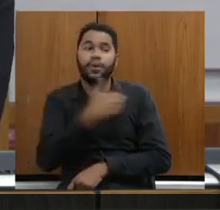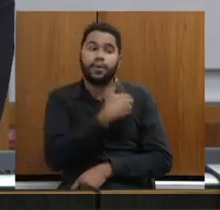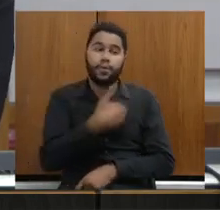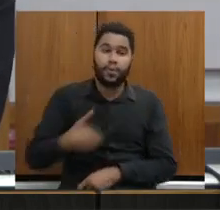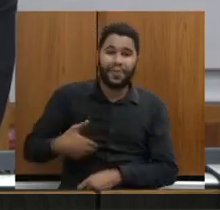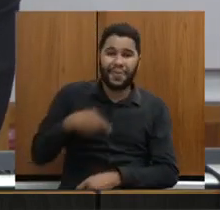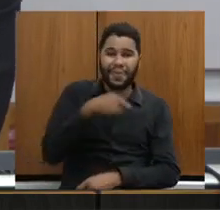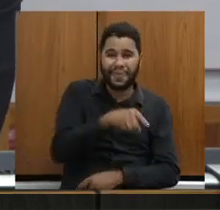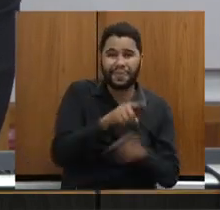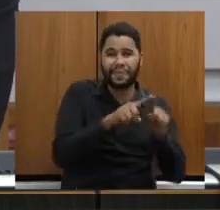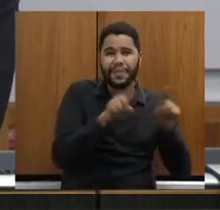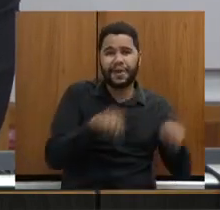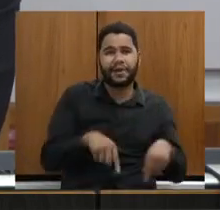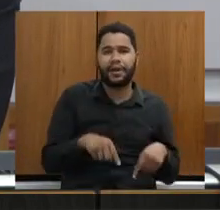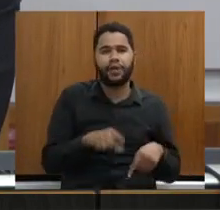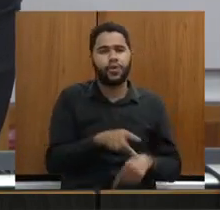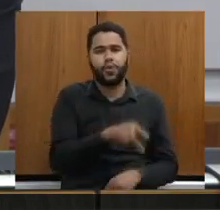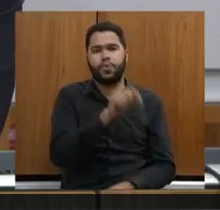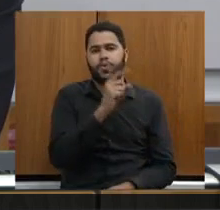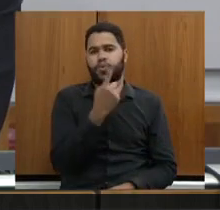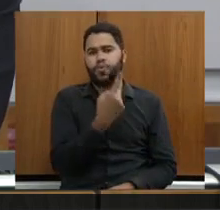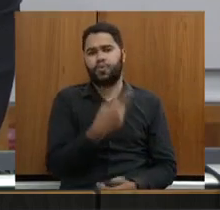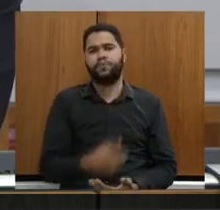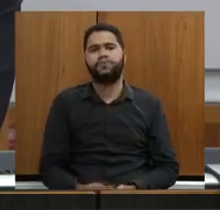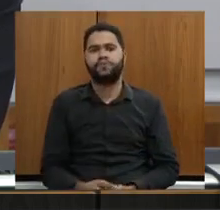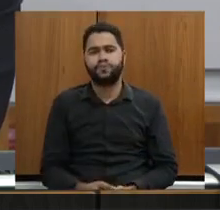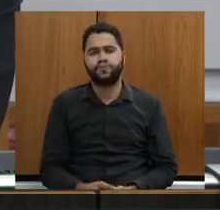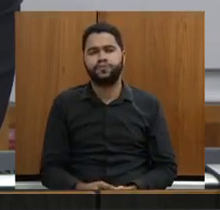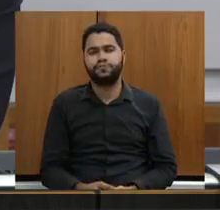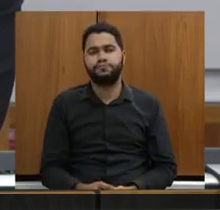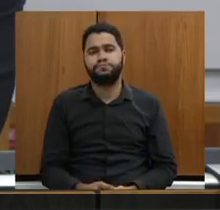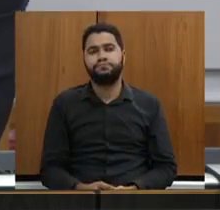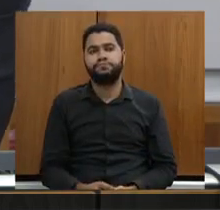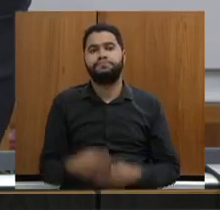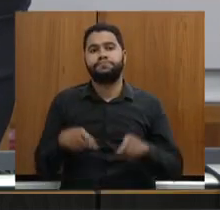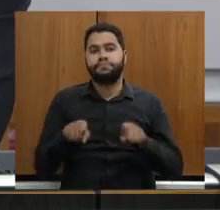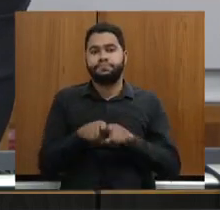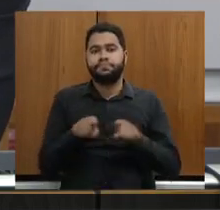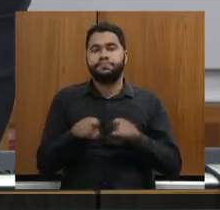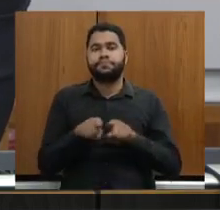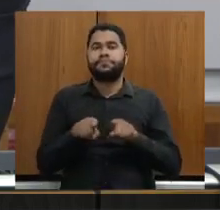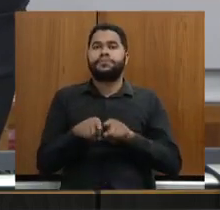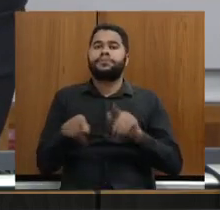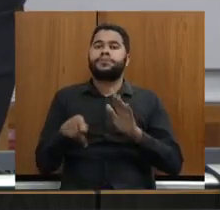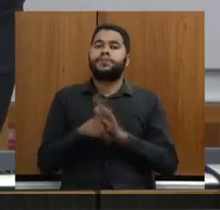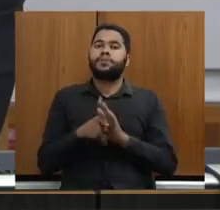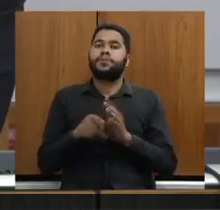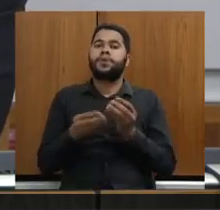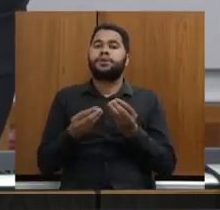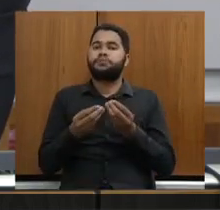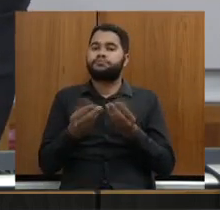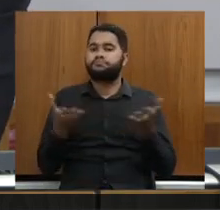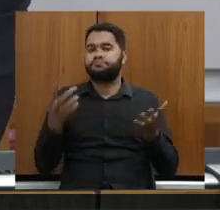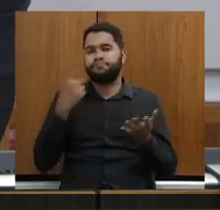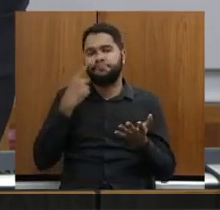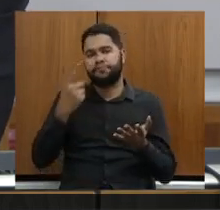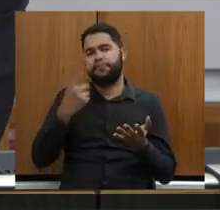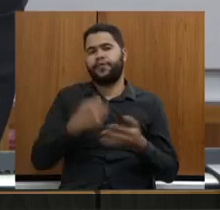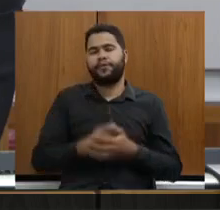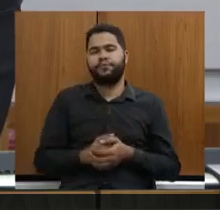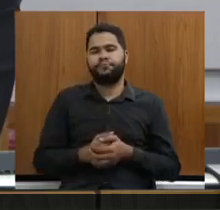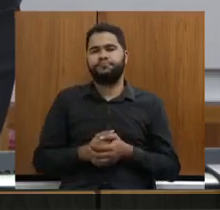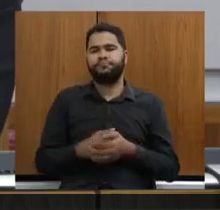se fala em mercado público né você e são E especialmente também na questão de concessões na gente veio